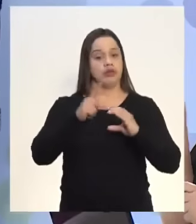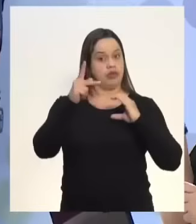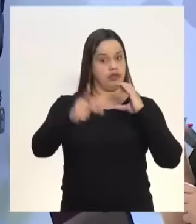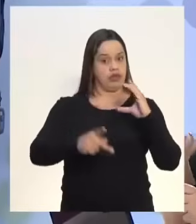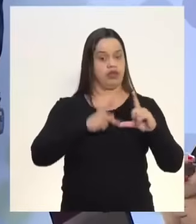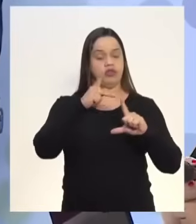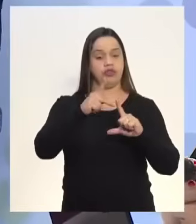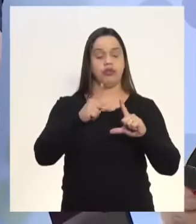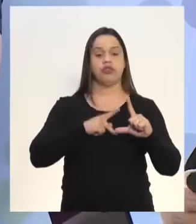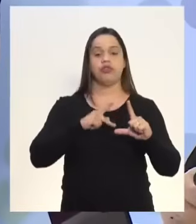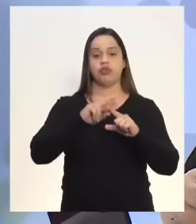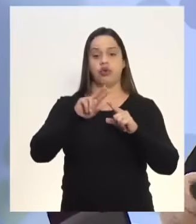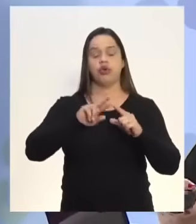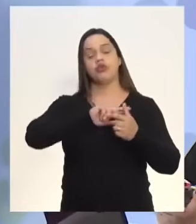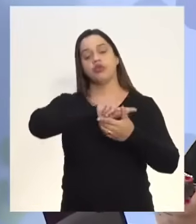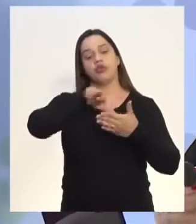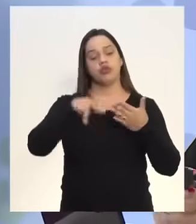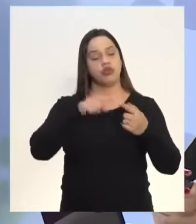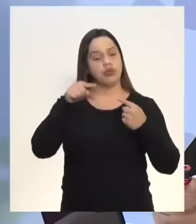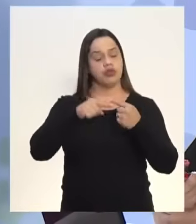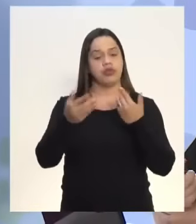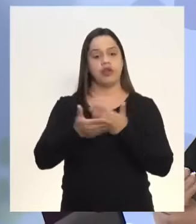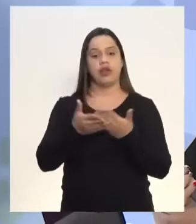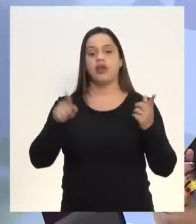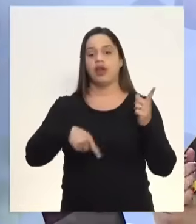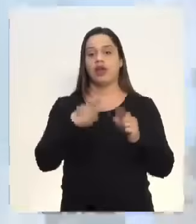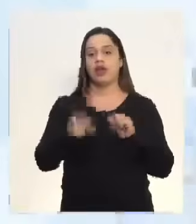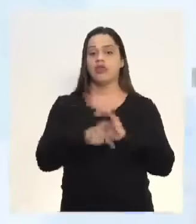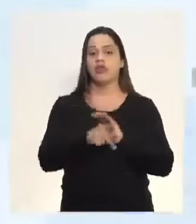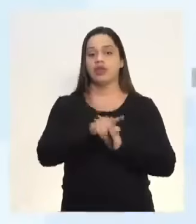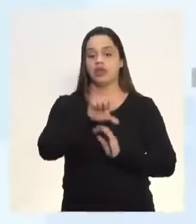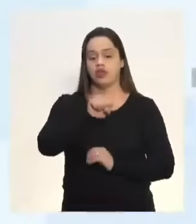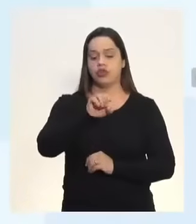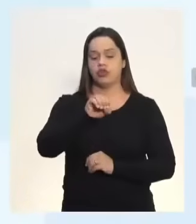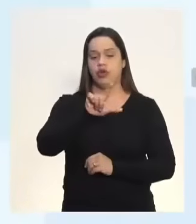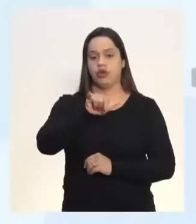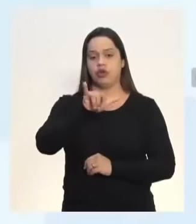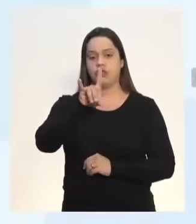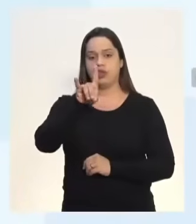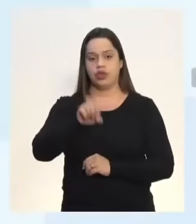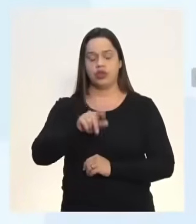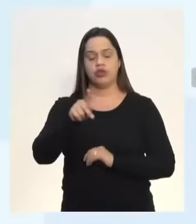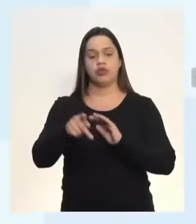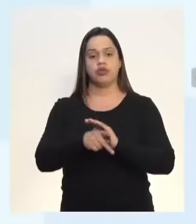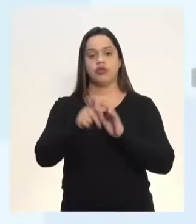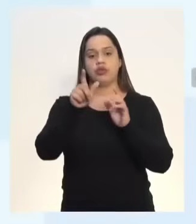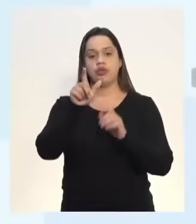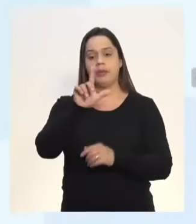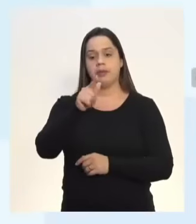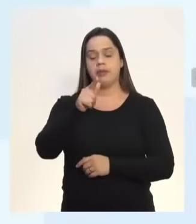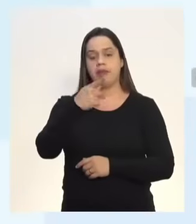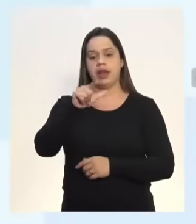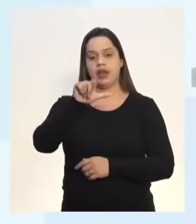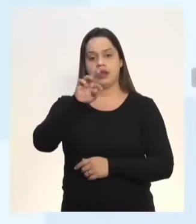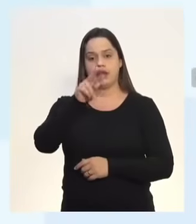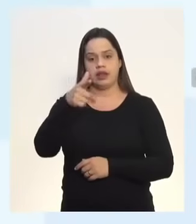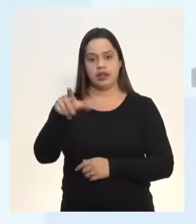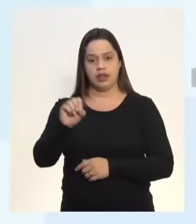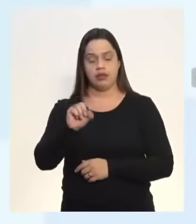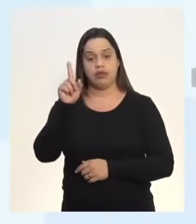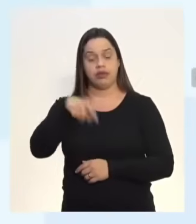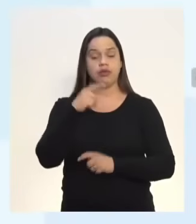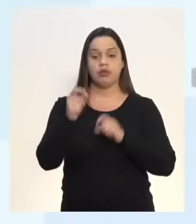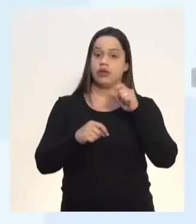hoje? Nós vamos ver sobre os sólidos, né? Os poliedros de Platão. Vou pedir para isso colocar na tela. Então, são aqueles